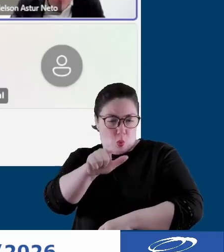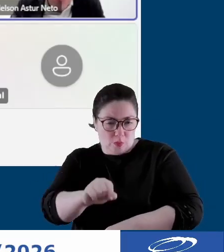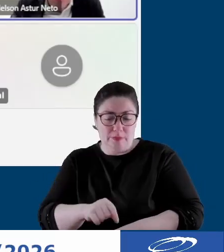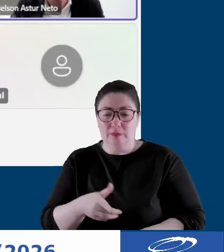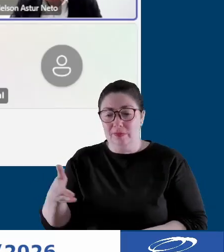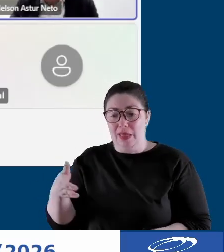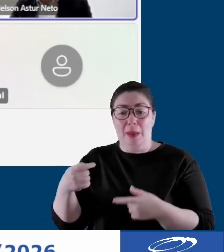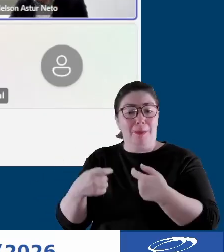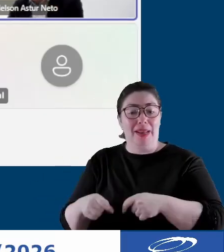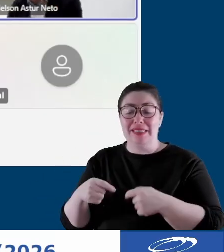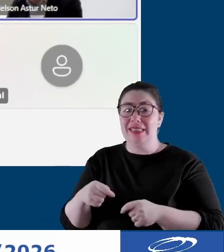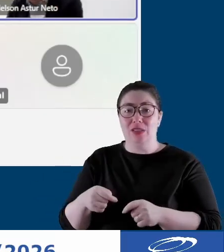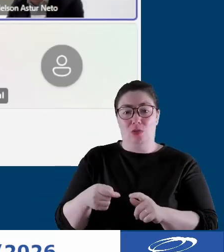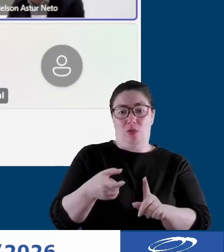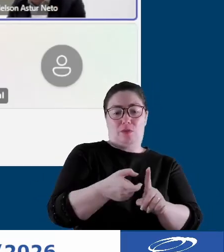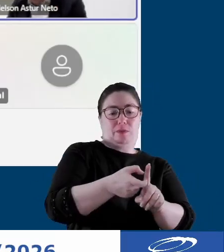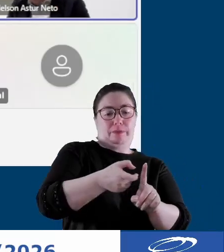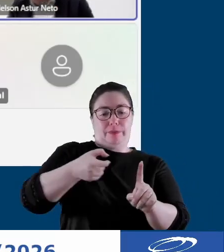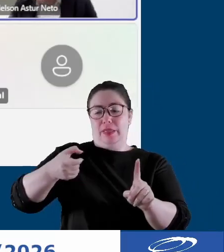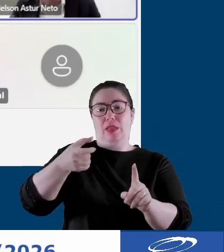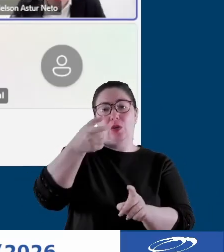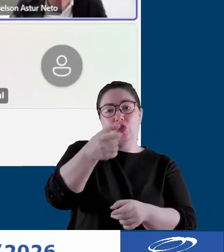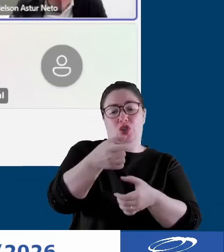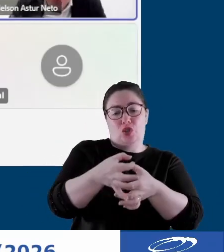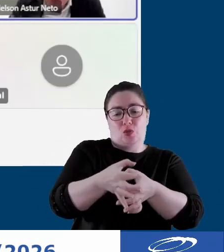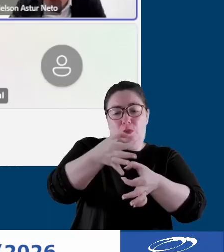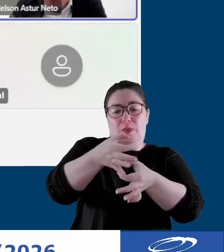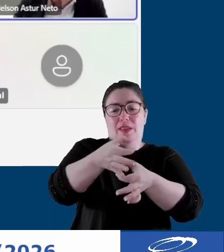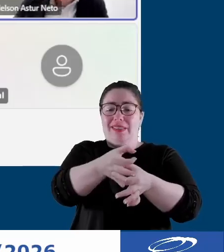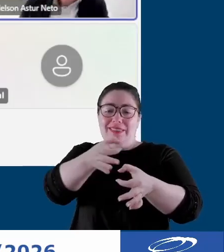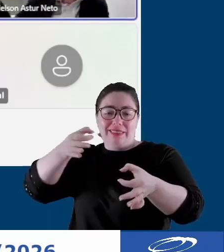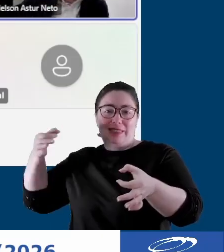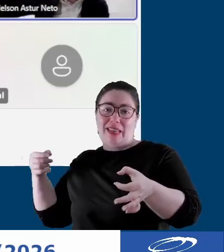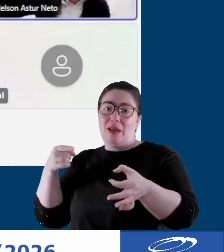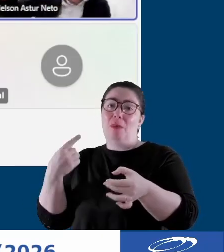parte do platô acometida pela infecção, e